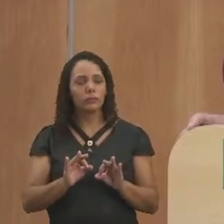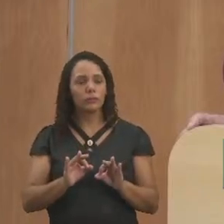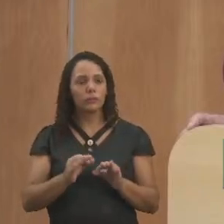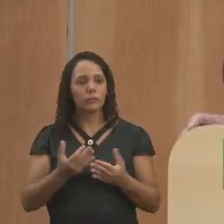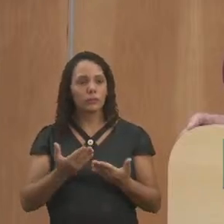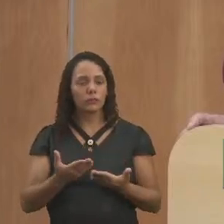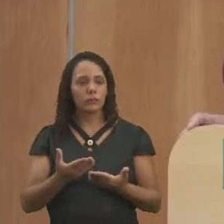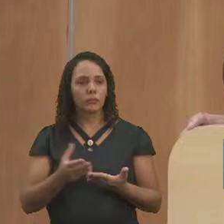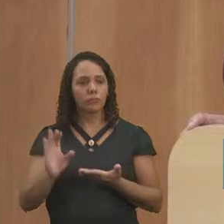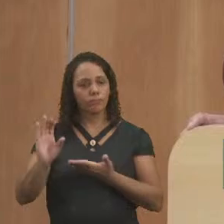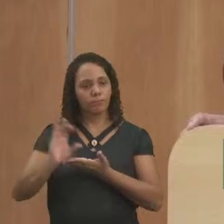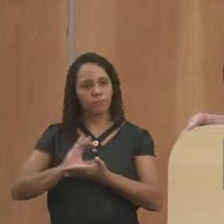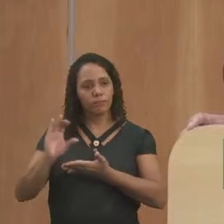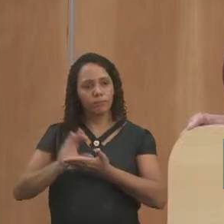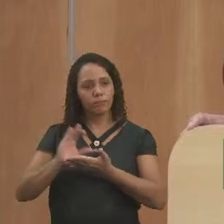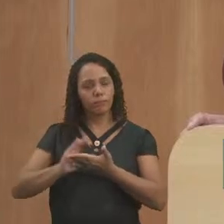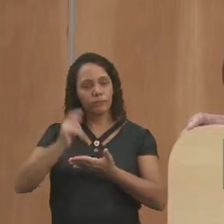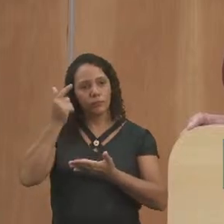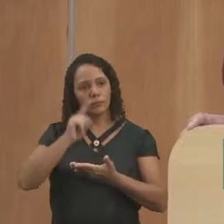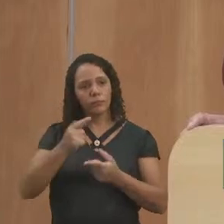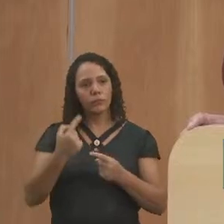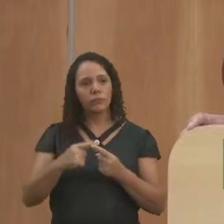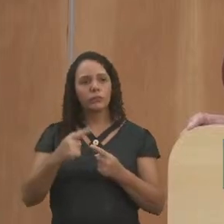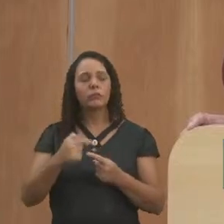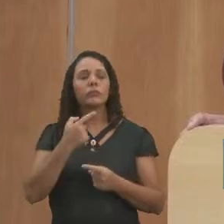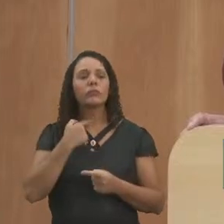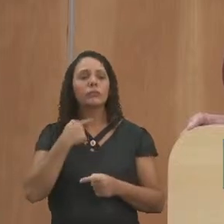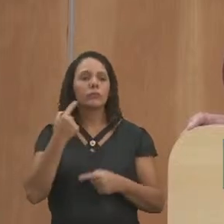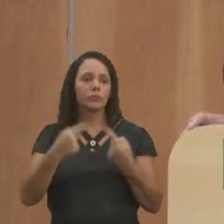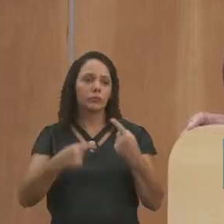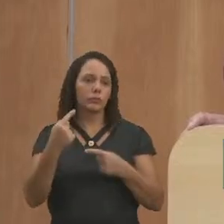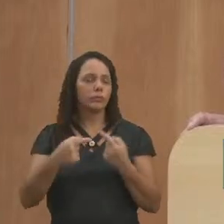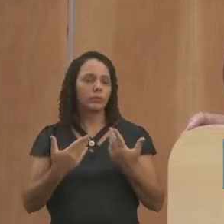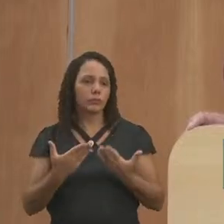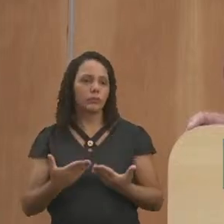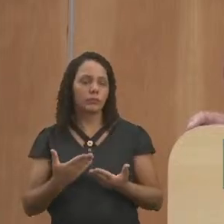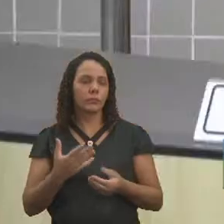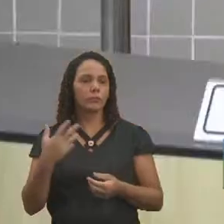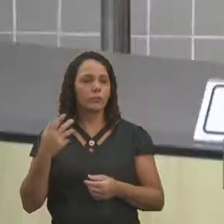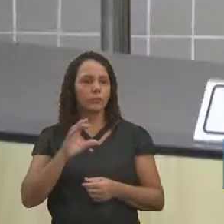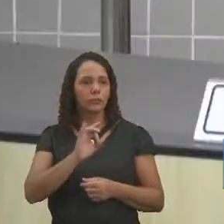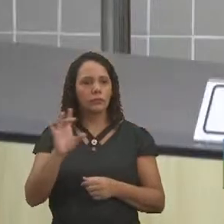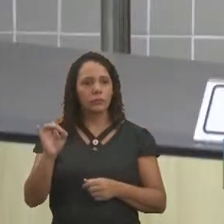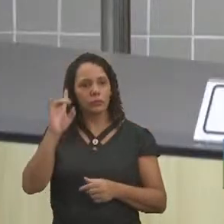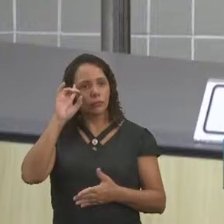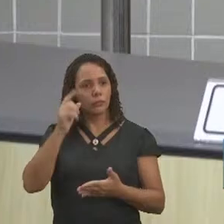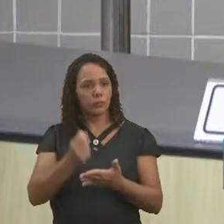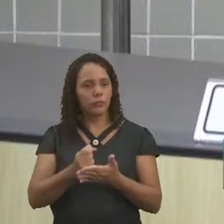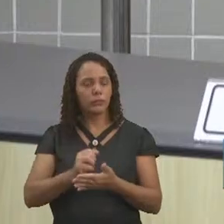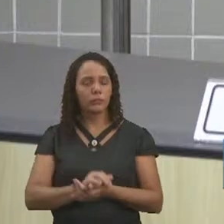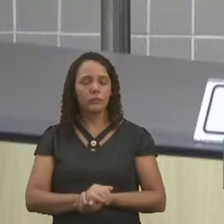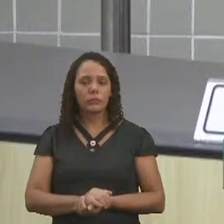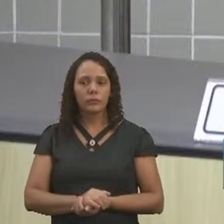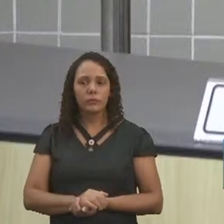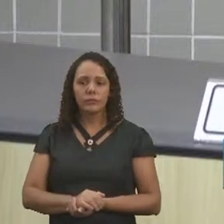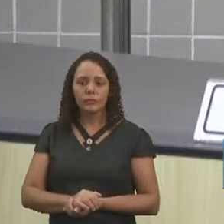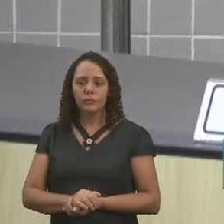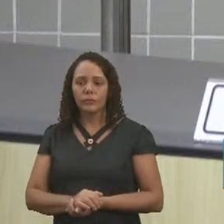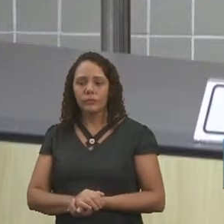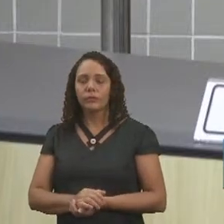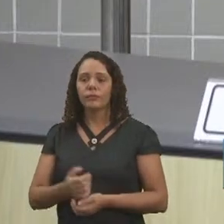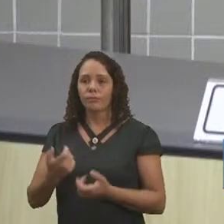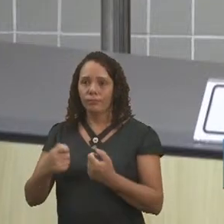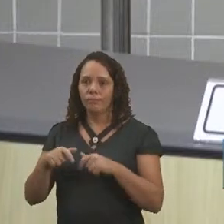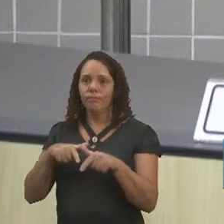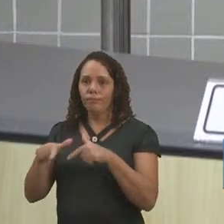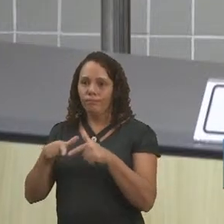uma vontade política e questões políticas do que a mera previsão. Então, vamos pôr o pé no caminho e vamos trabalhar